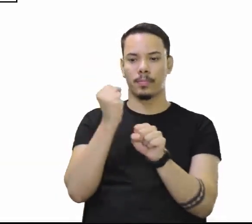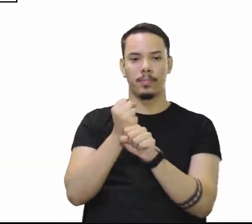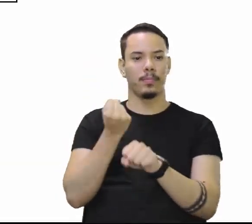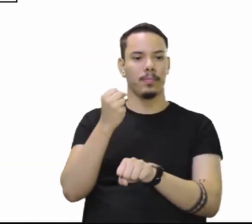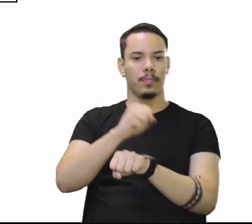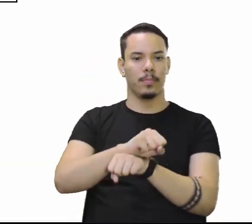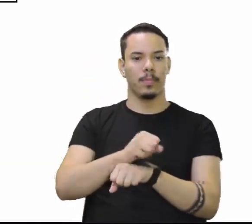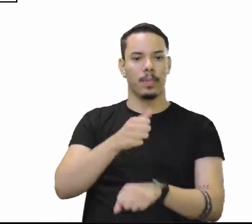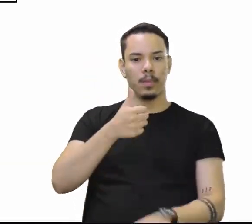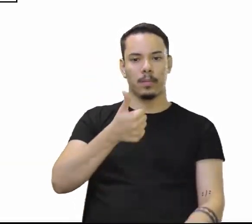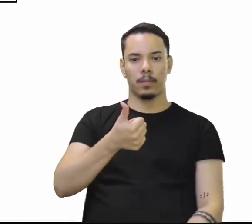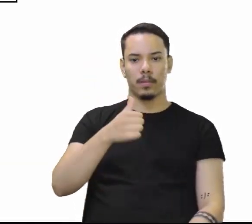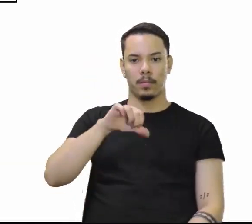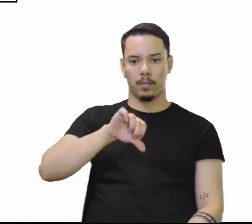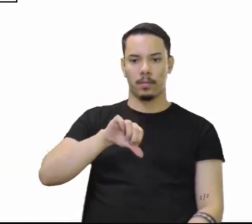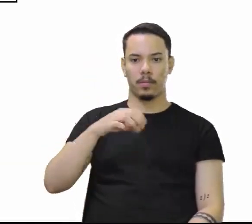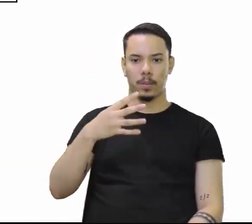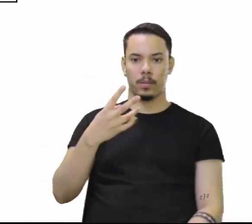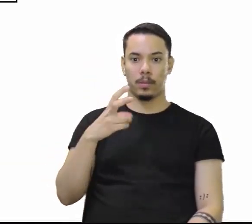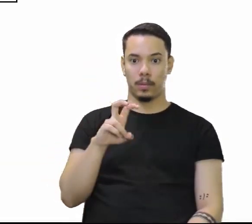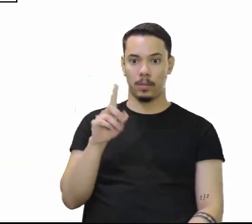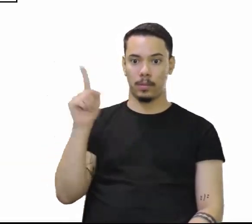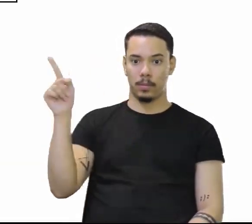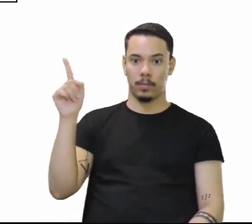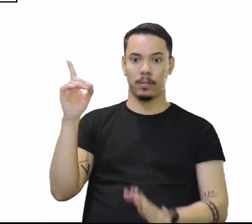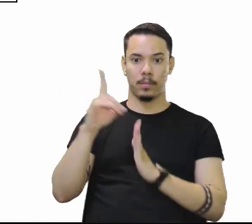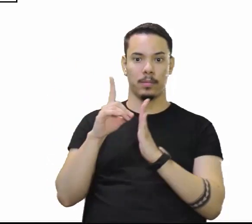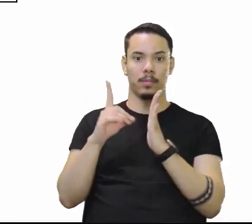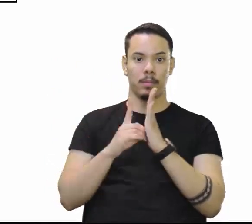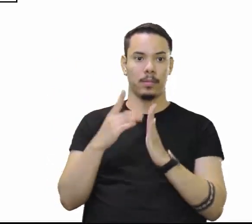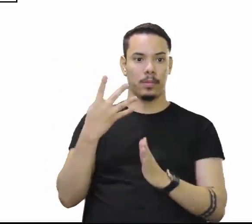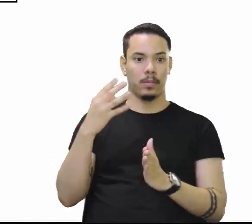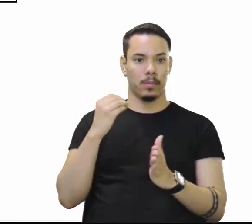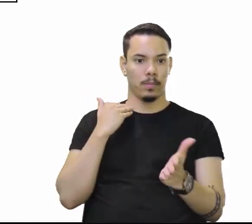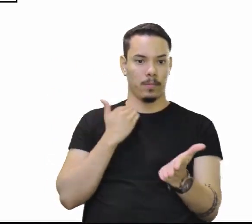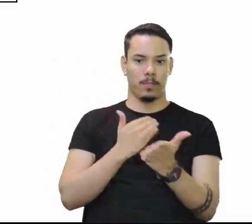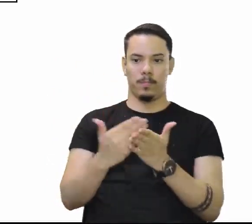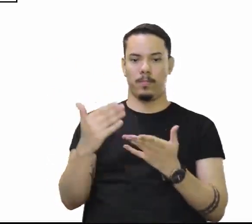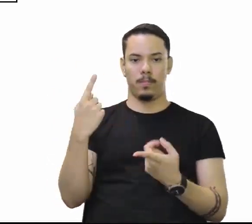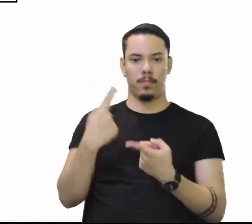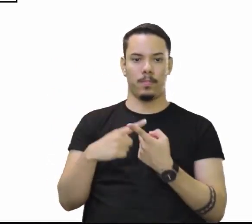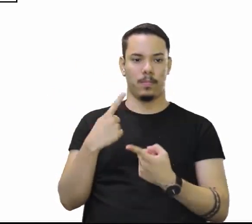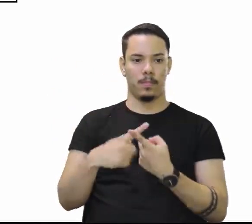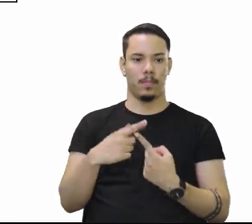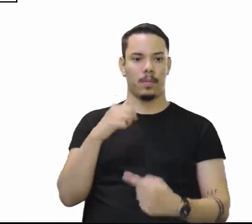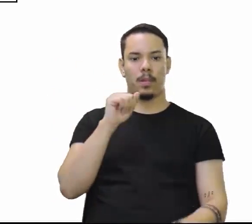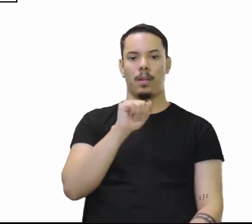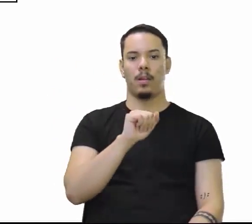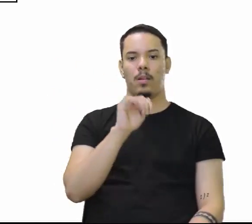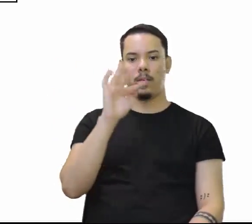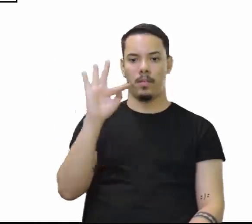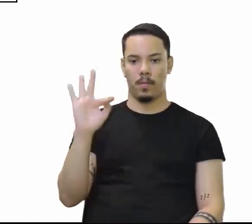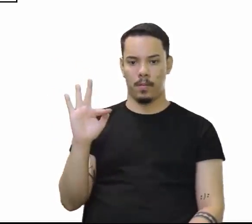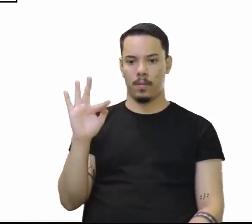em 1945. Na década de 40 começa. O Aloysio Ferreira tem esse